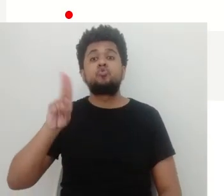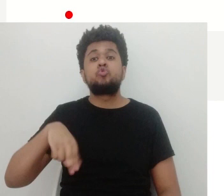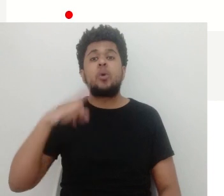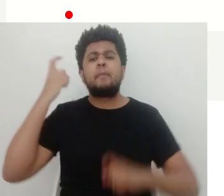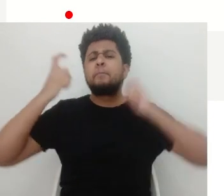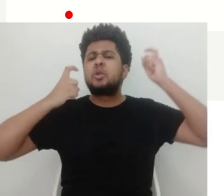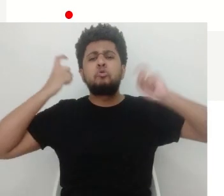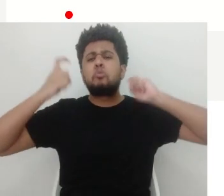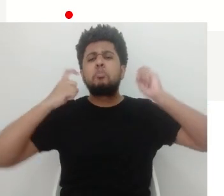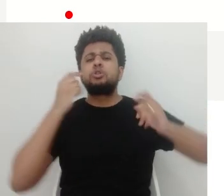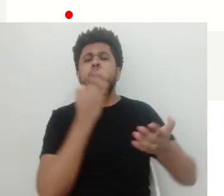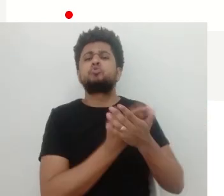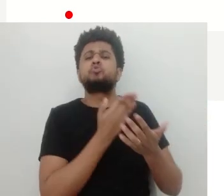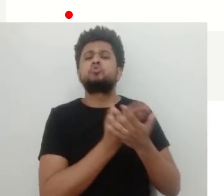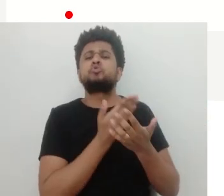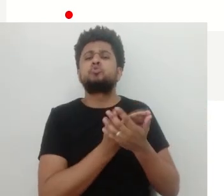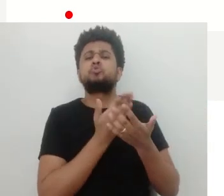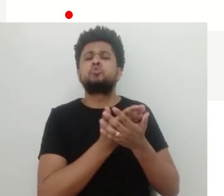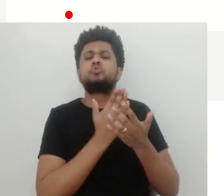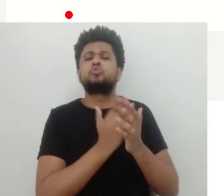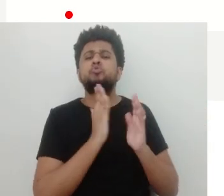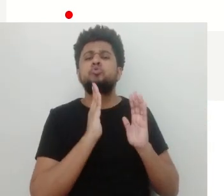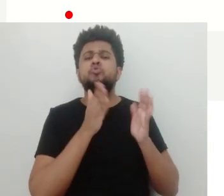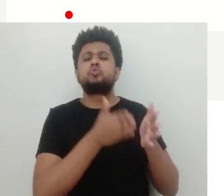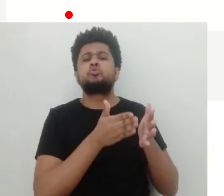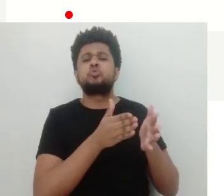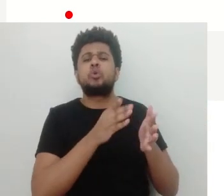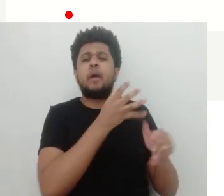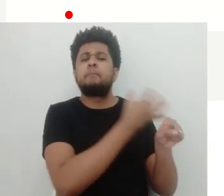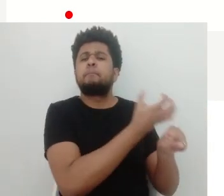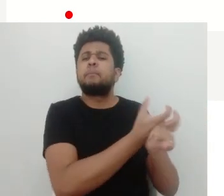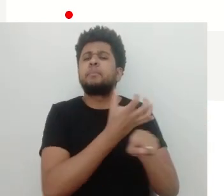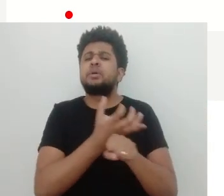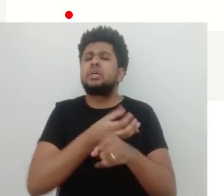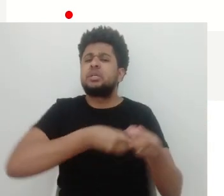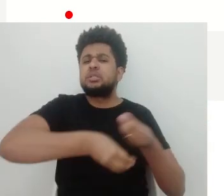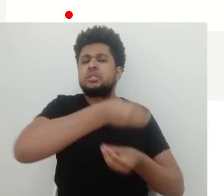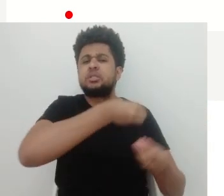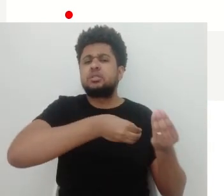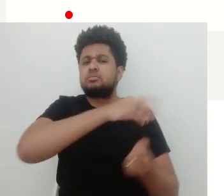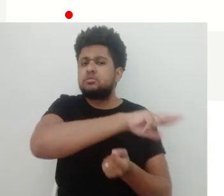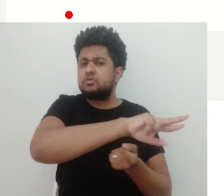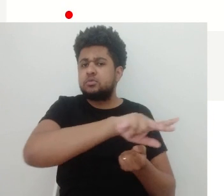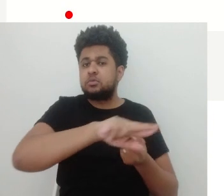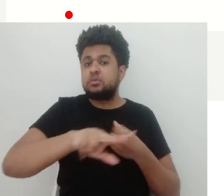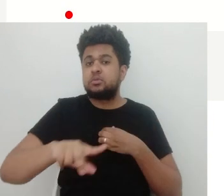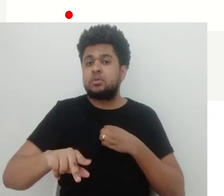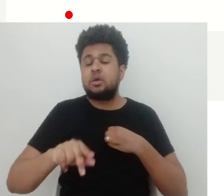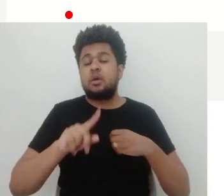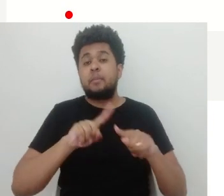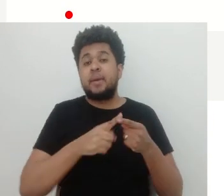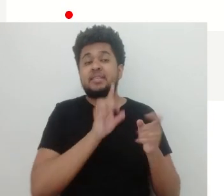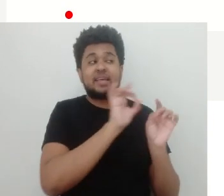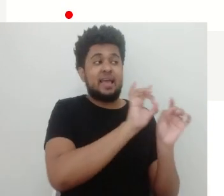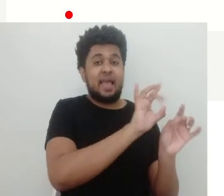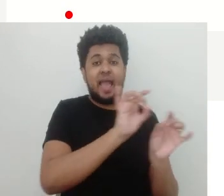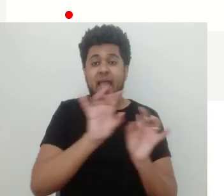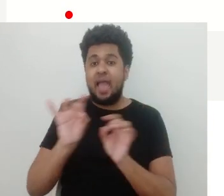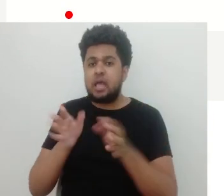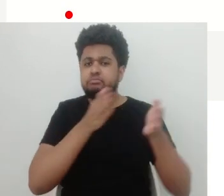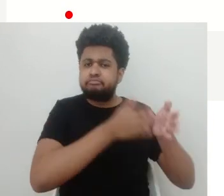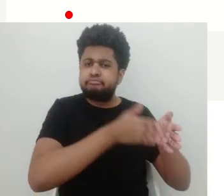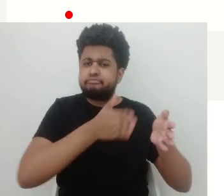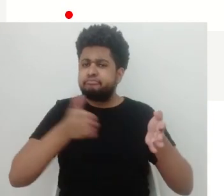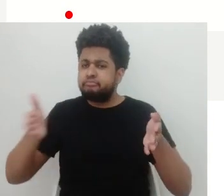de graduação até hoje, né? Cada projeto, o projeto que eu apresento hoje, eu fechei, entre aspas,